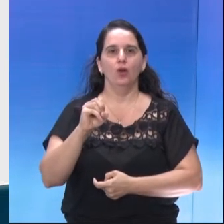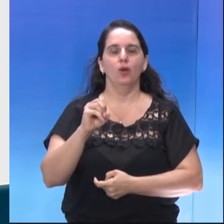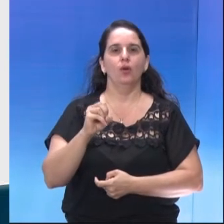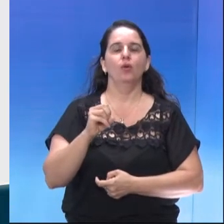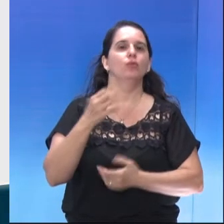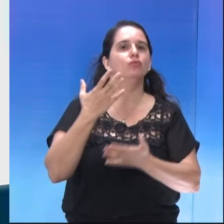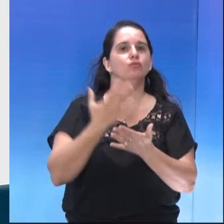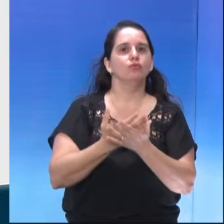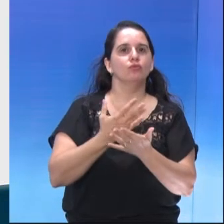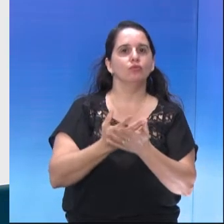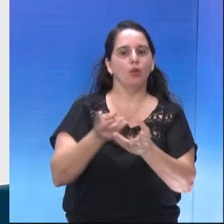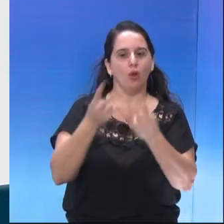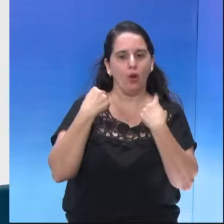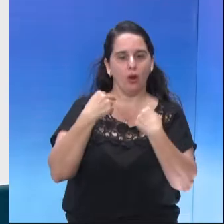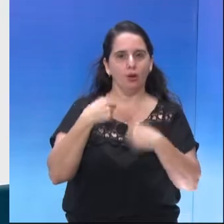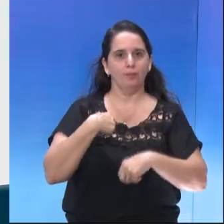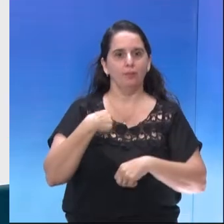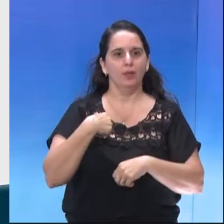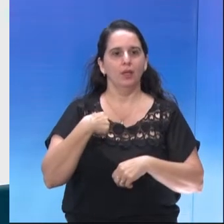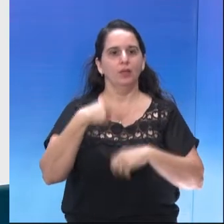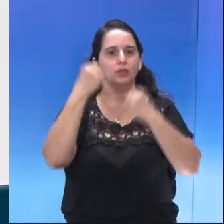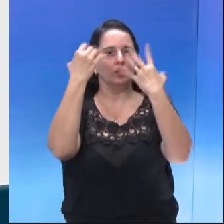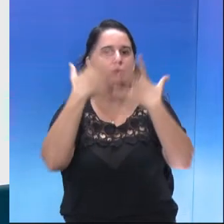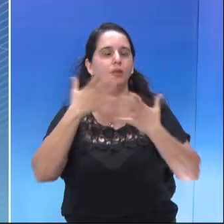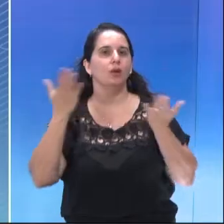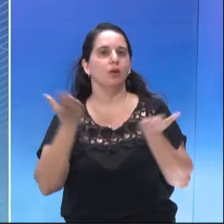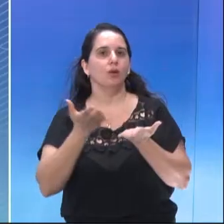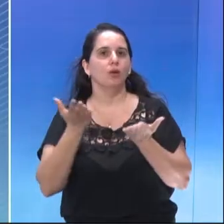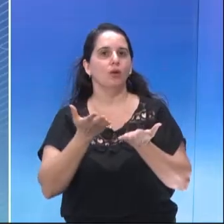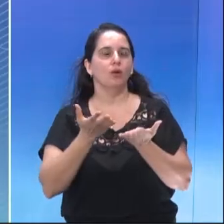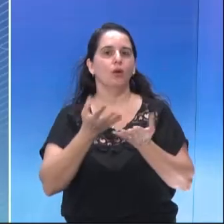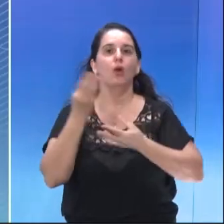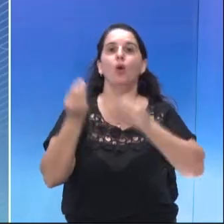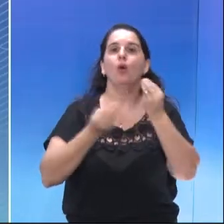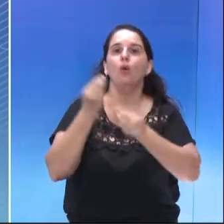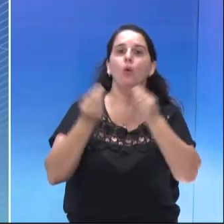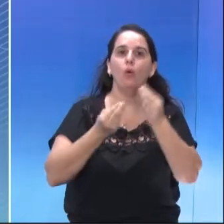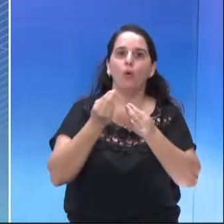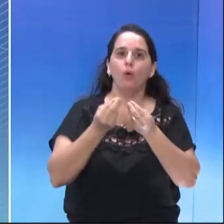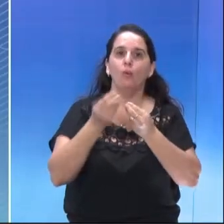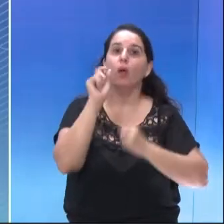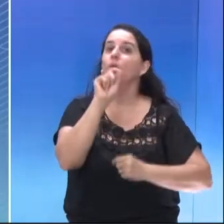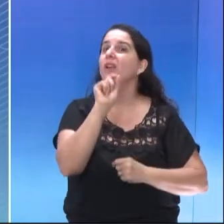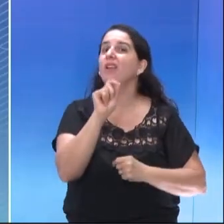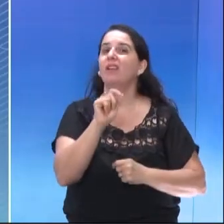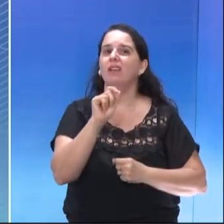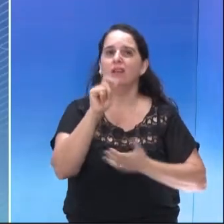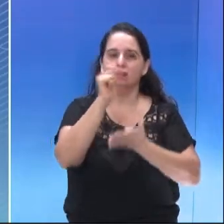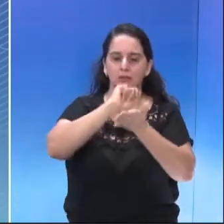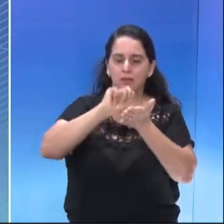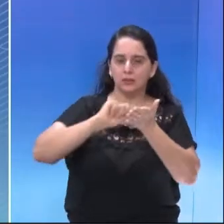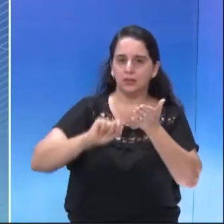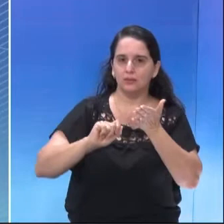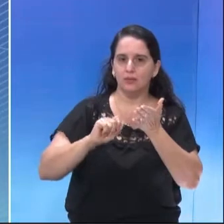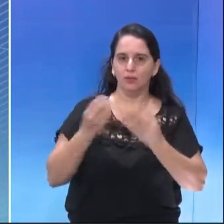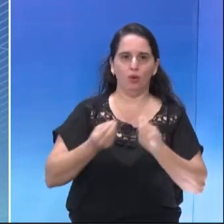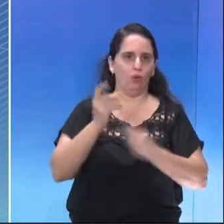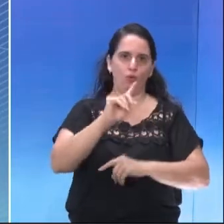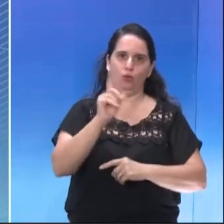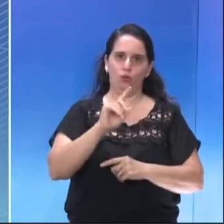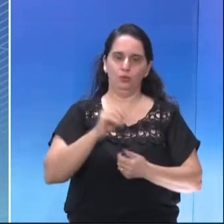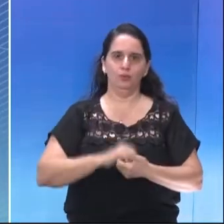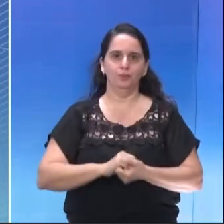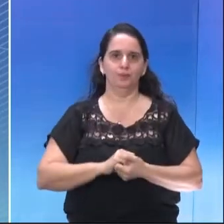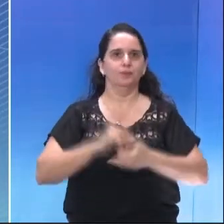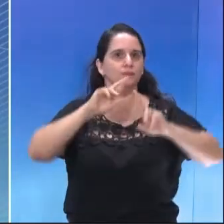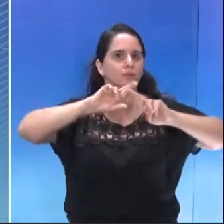eu quero dizer para você que o que eu estou colocando aí para você é o que escrever, não é como não, tá? Vamos fazer de novo a